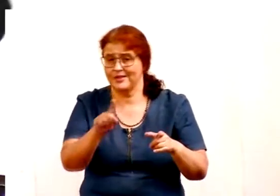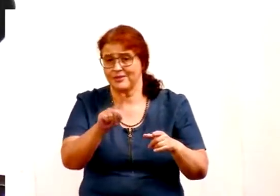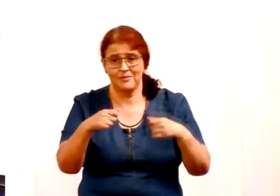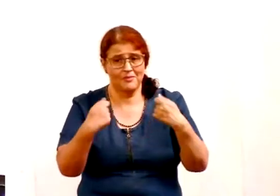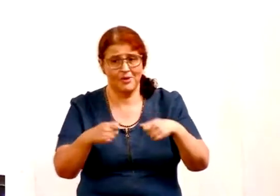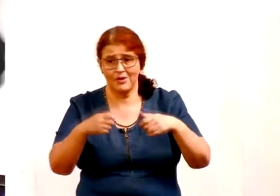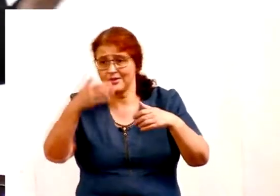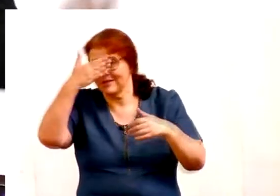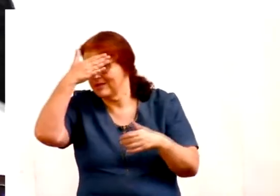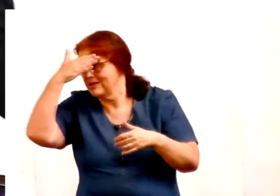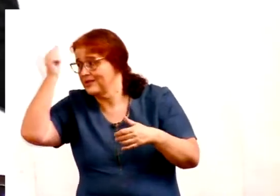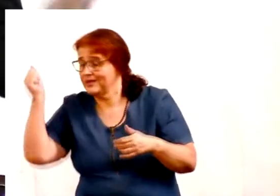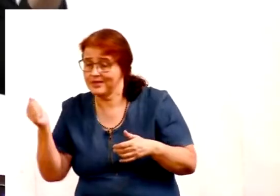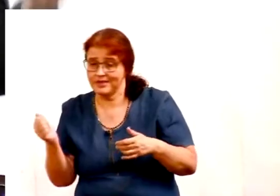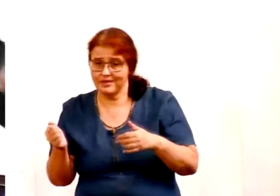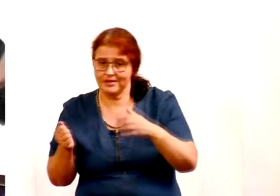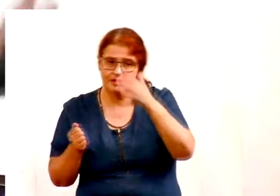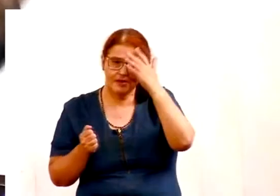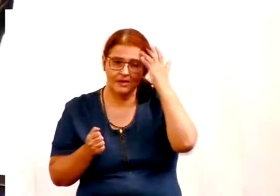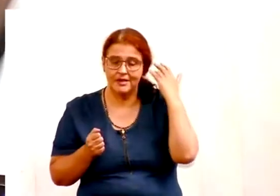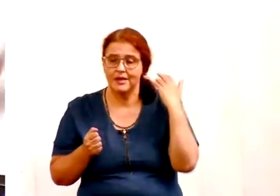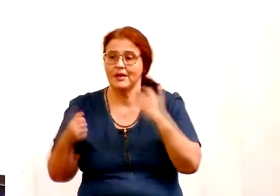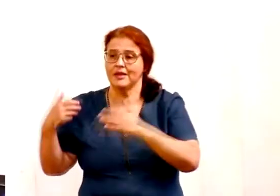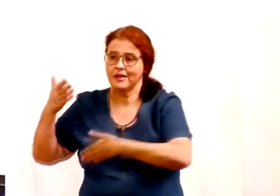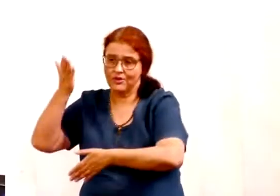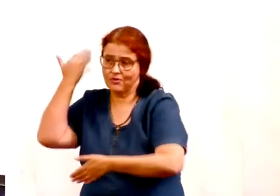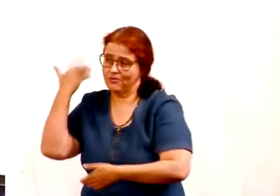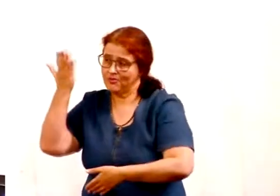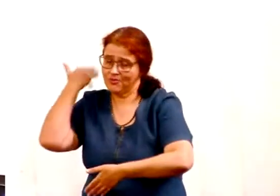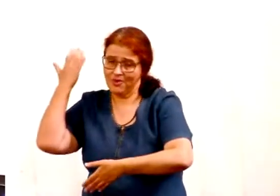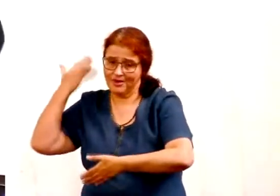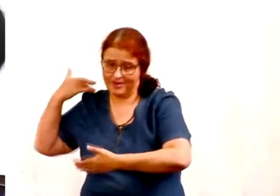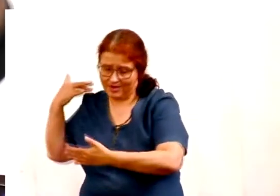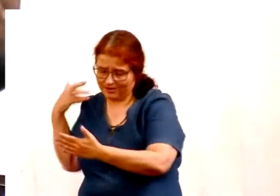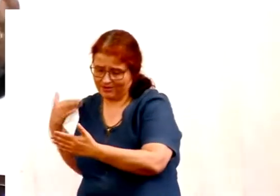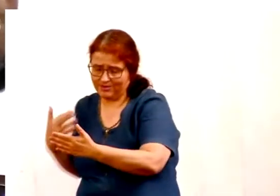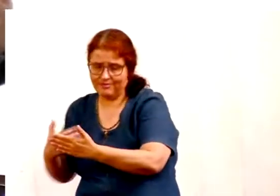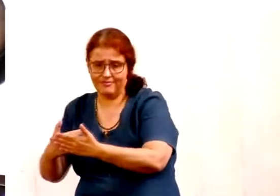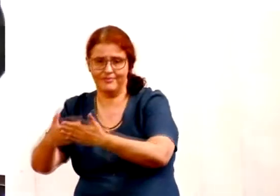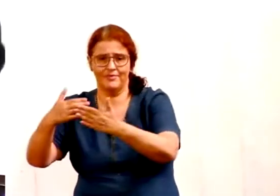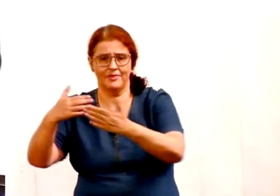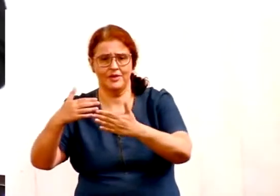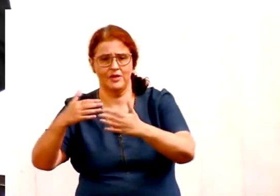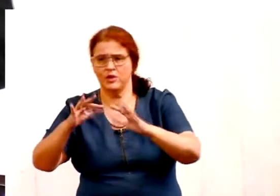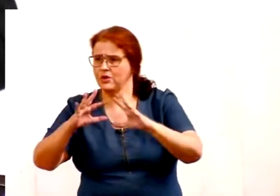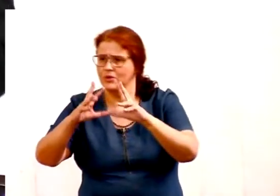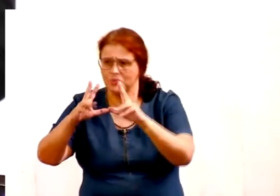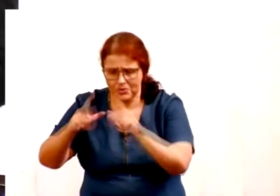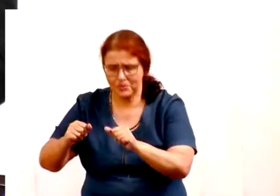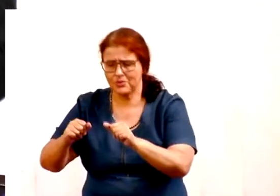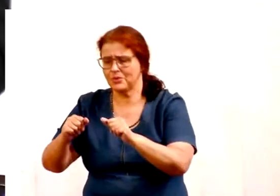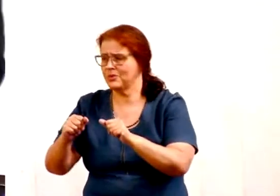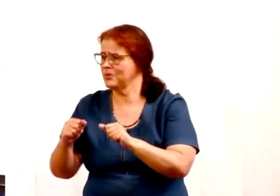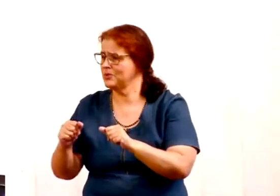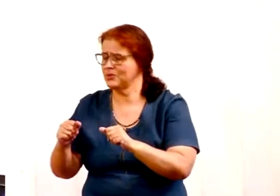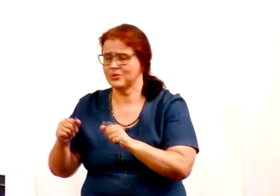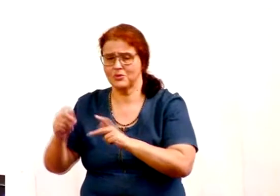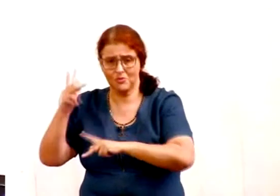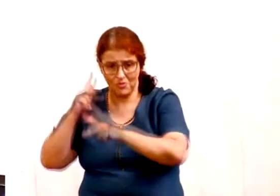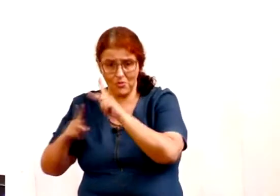ignoreis que nossos pais estiveram todos sob a nuvem e todos passaram pelo mar, tendo sido